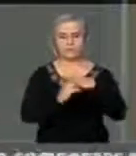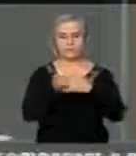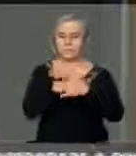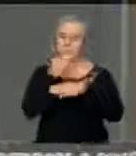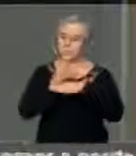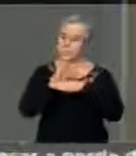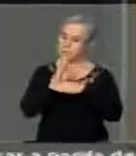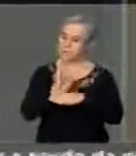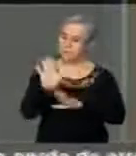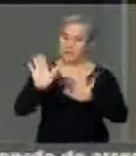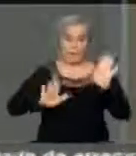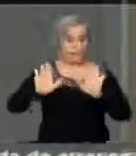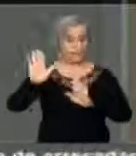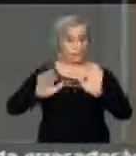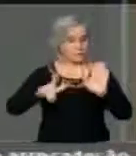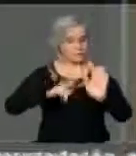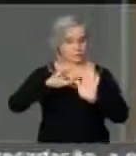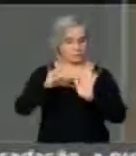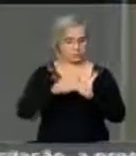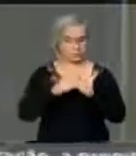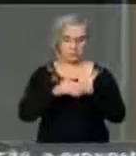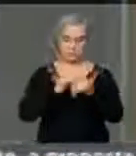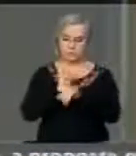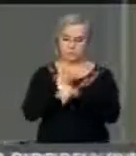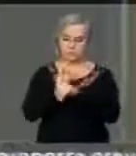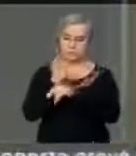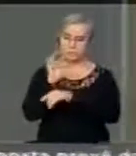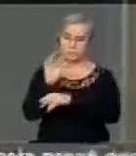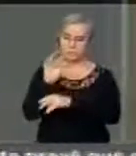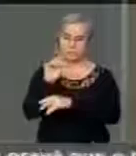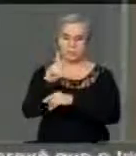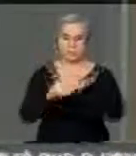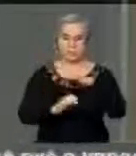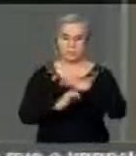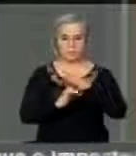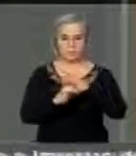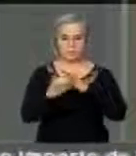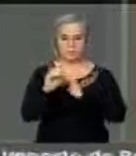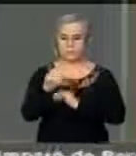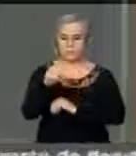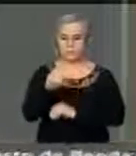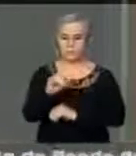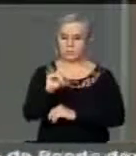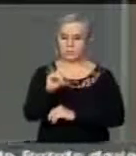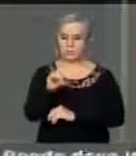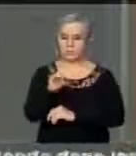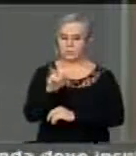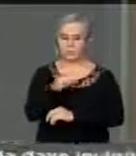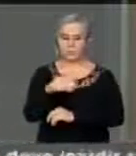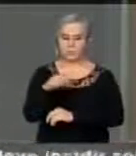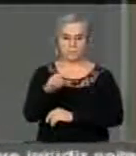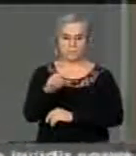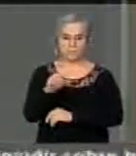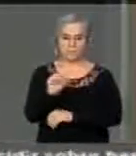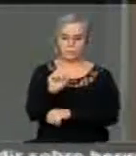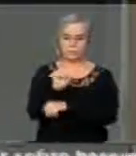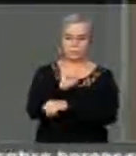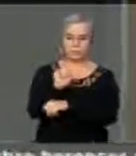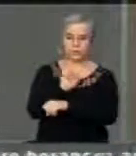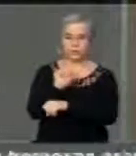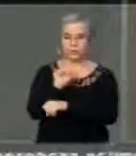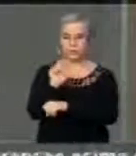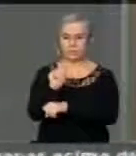de uma licitação que foi feita lá pelo governo do estado do Tocantins, foi a empresa Oxigênio Vistoria Ambiental de Veículos